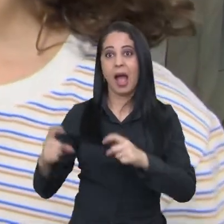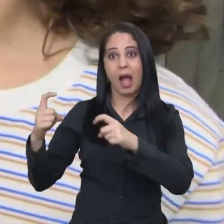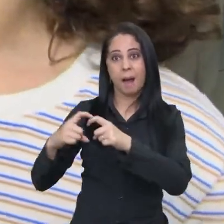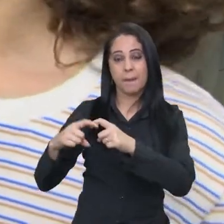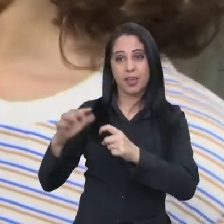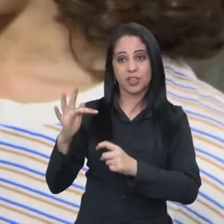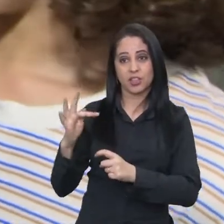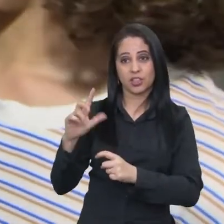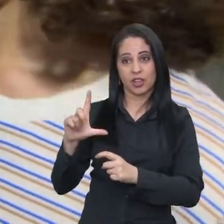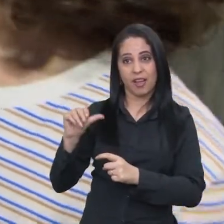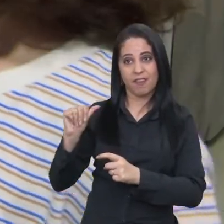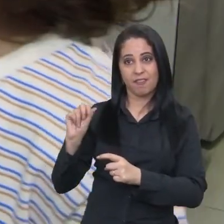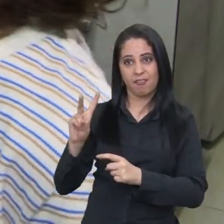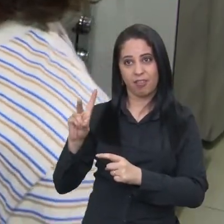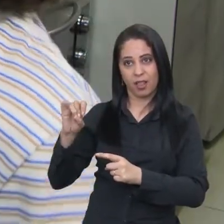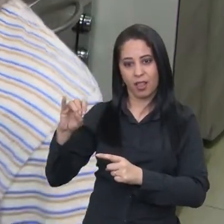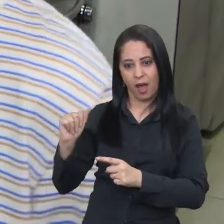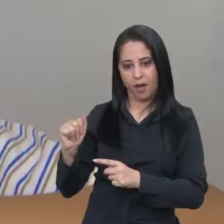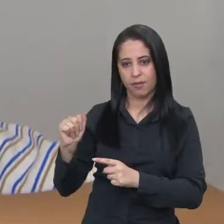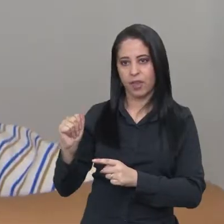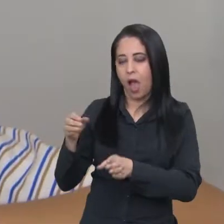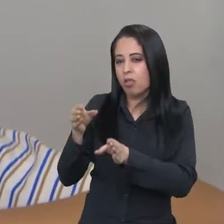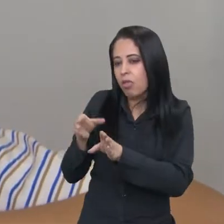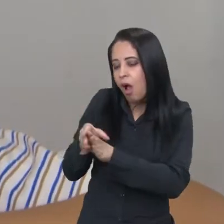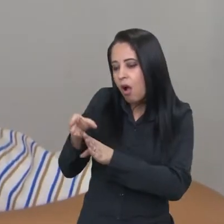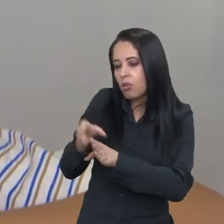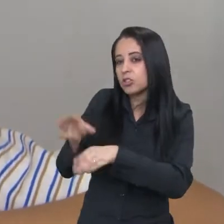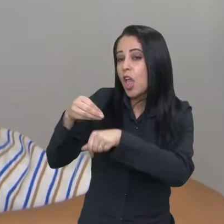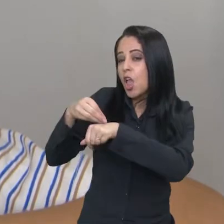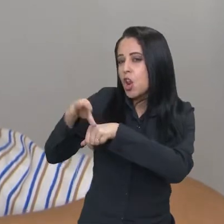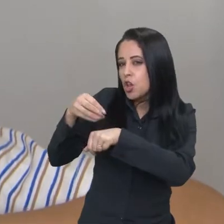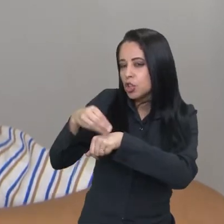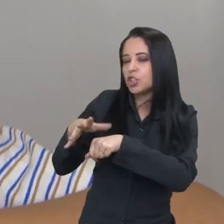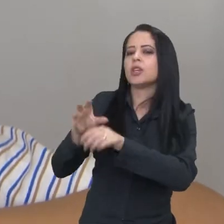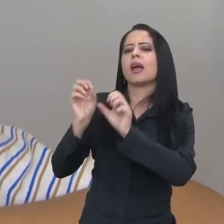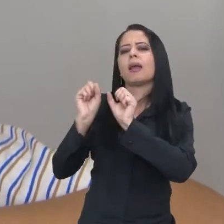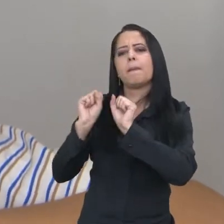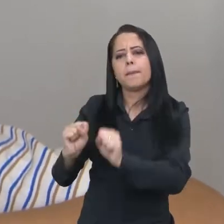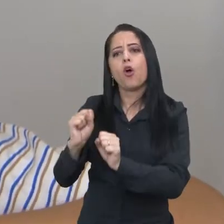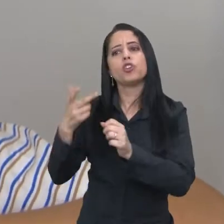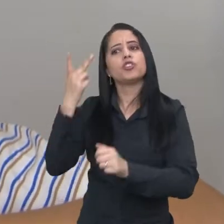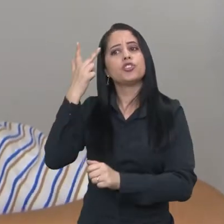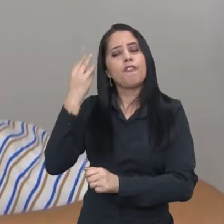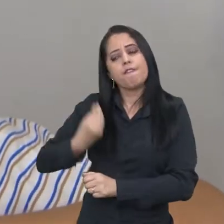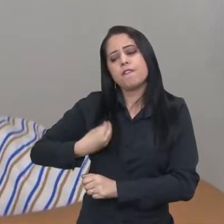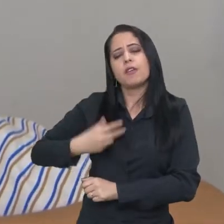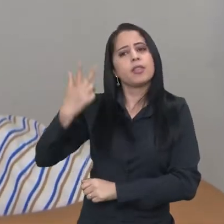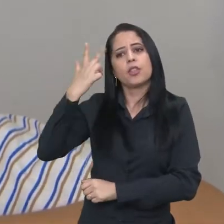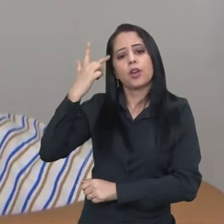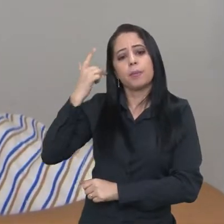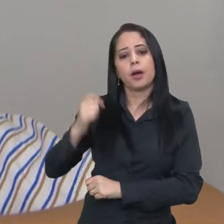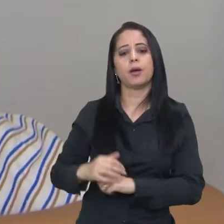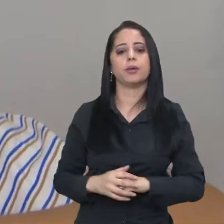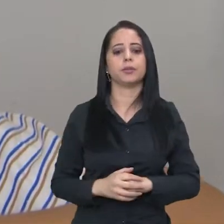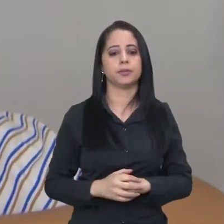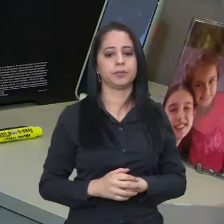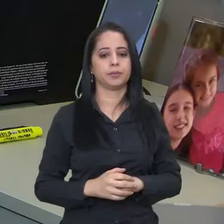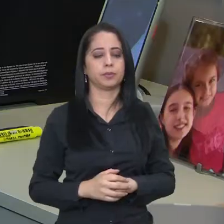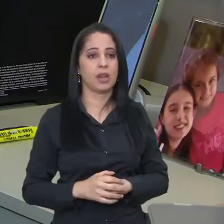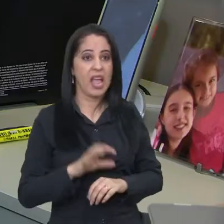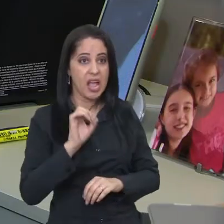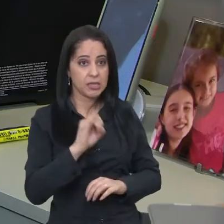doença, a doutora Flávia garante, seguindo as orientações médicas, que é possível ter uma vida normal, sob